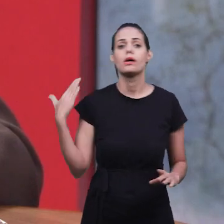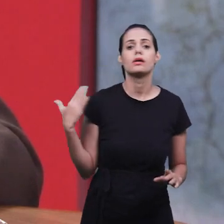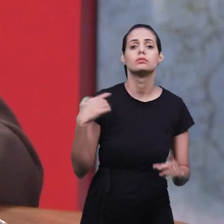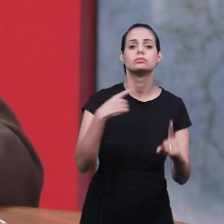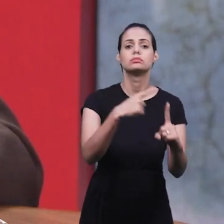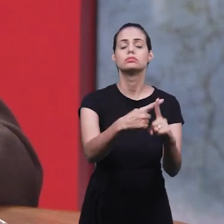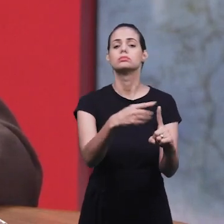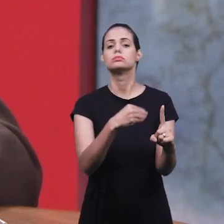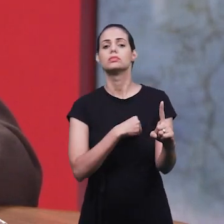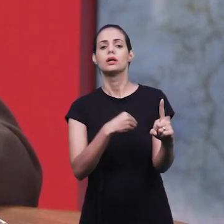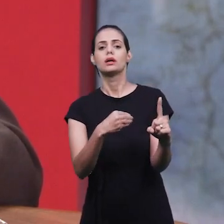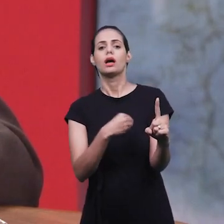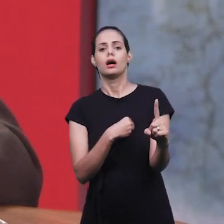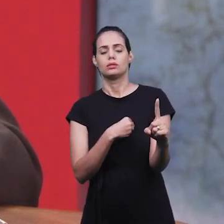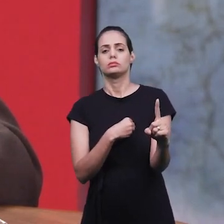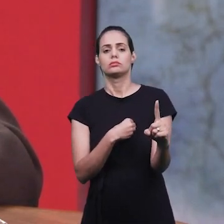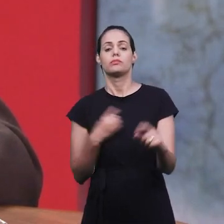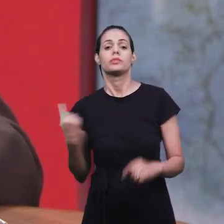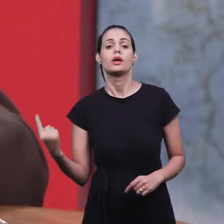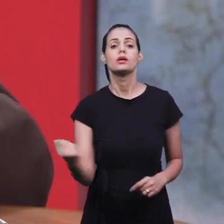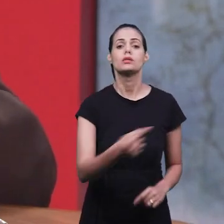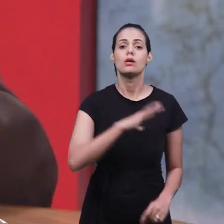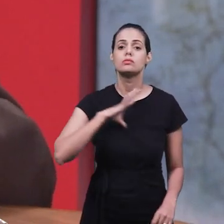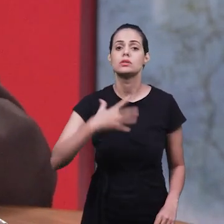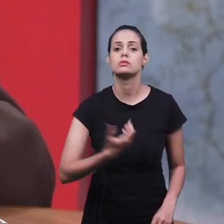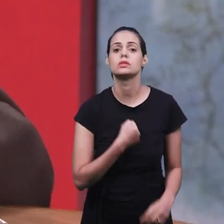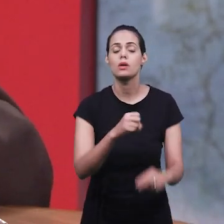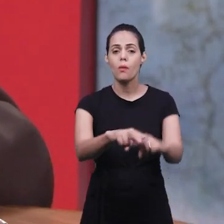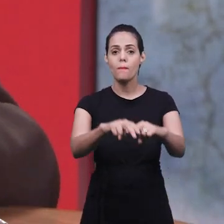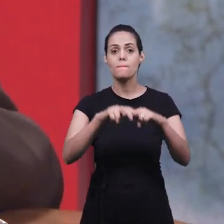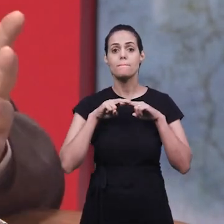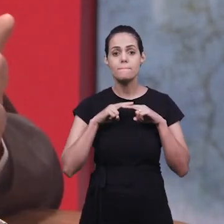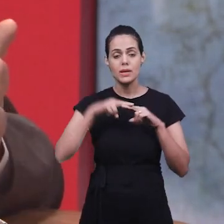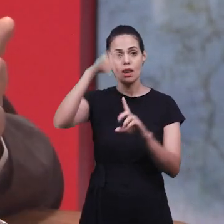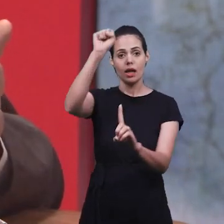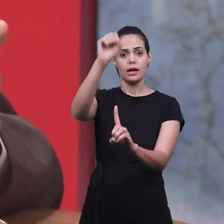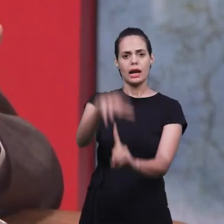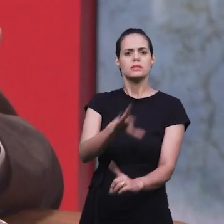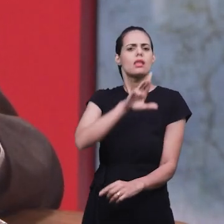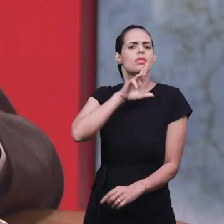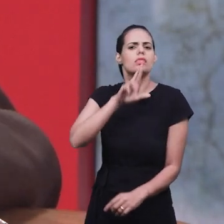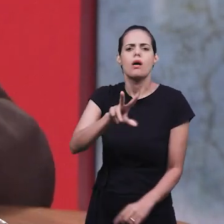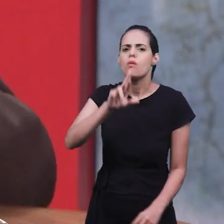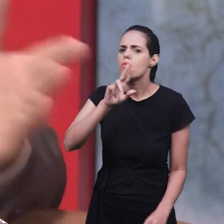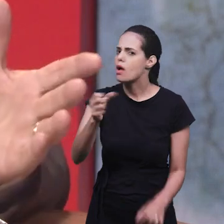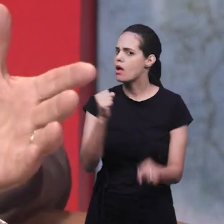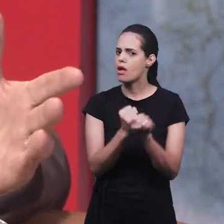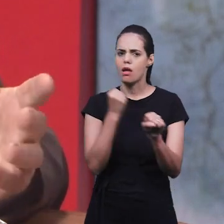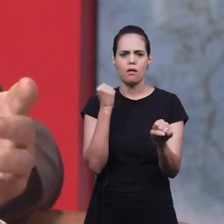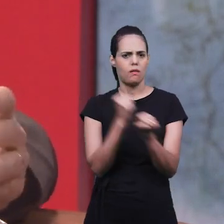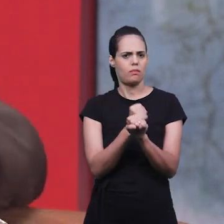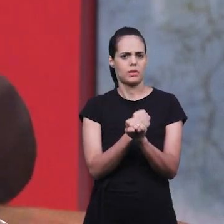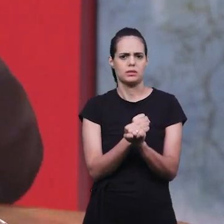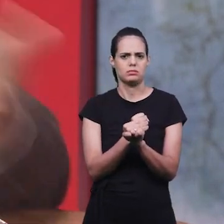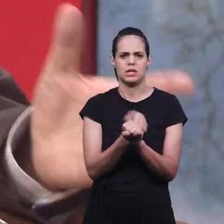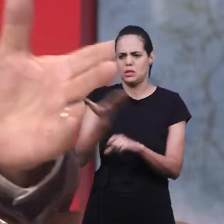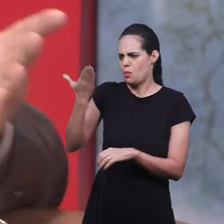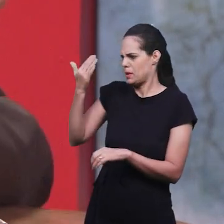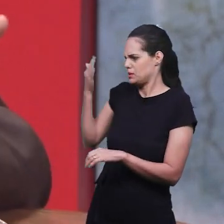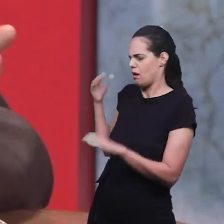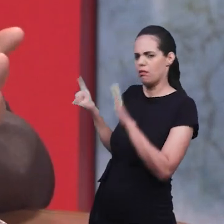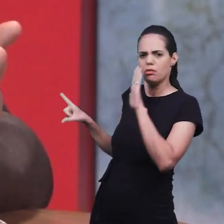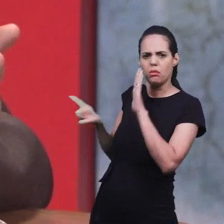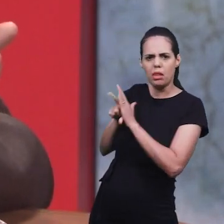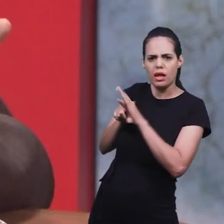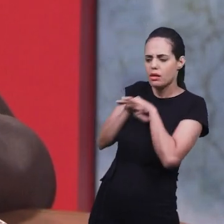morreu pelos nossos pecados e que nós somos salvos pela graça e não pelas obras, e nem pelas obras